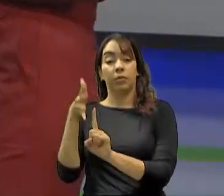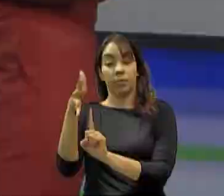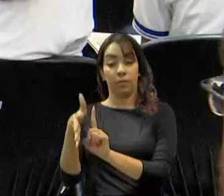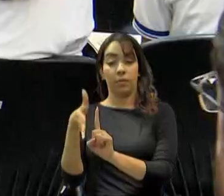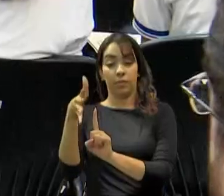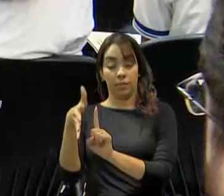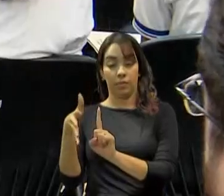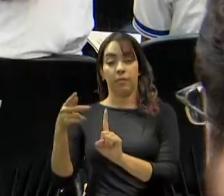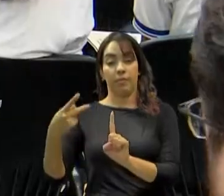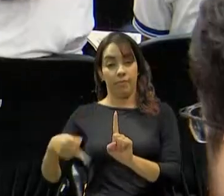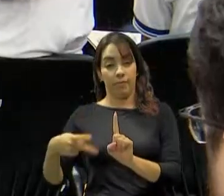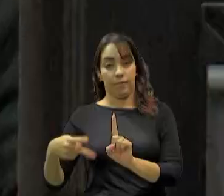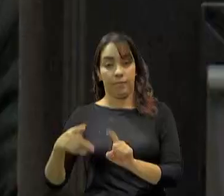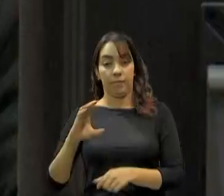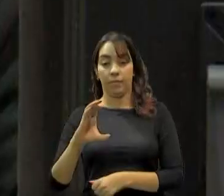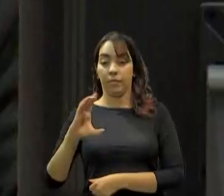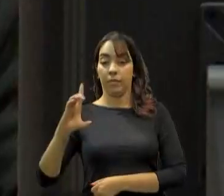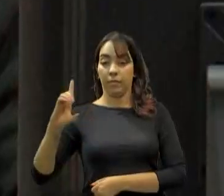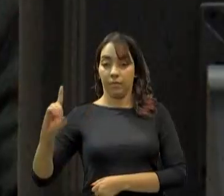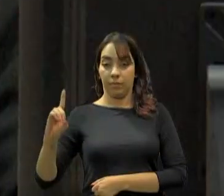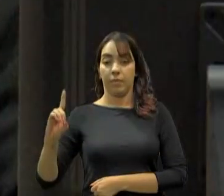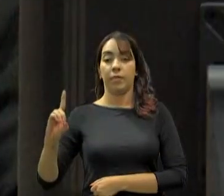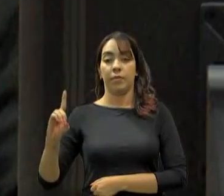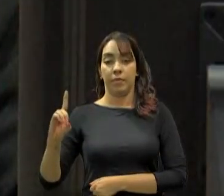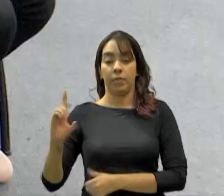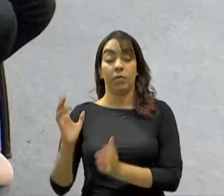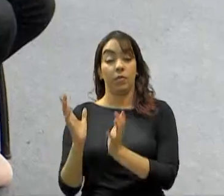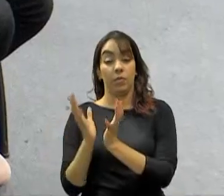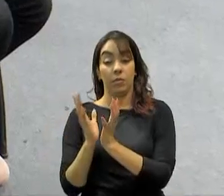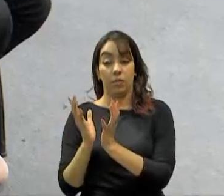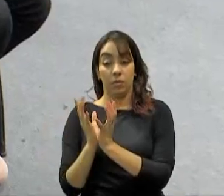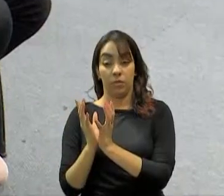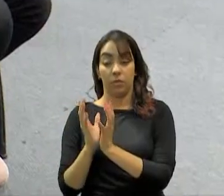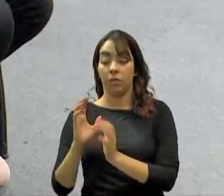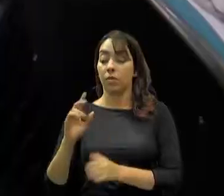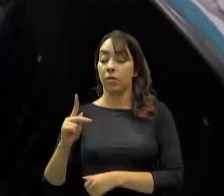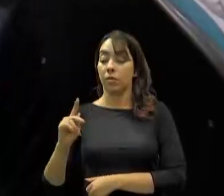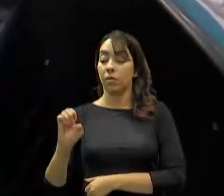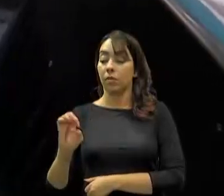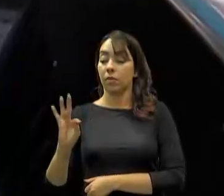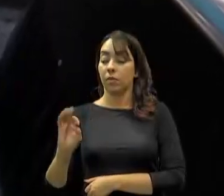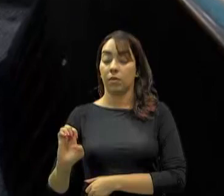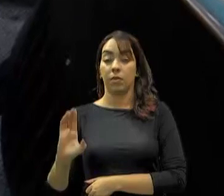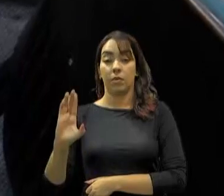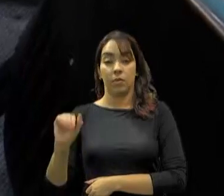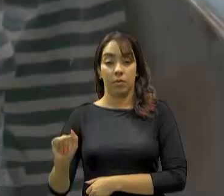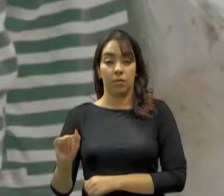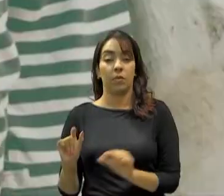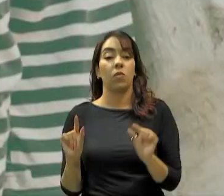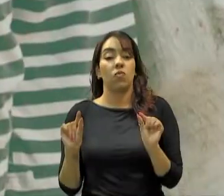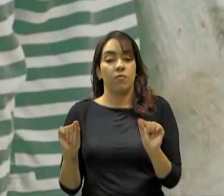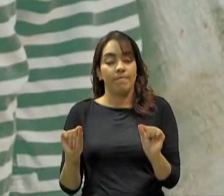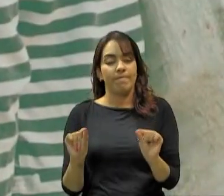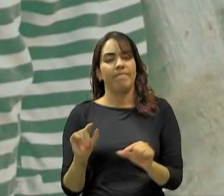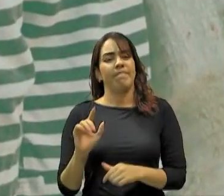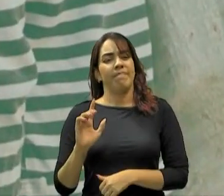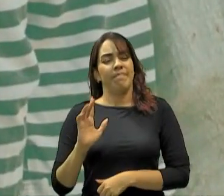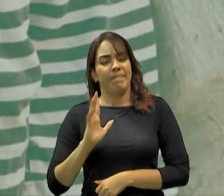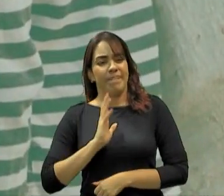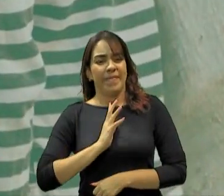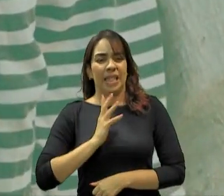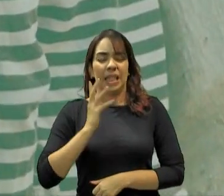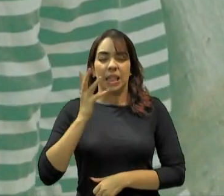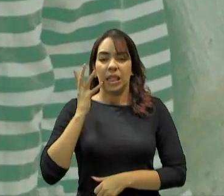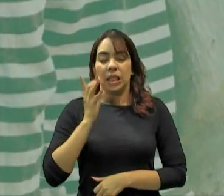coordenador da rede peteca Antônio de Oliveira Lima reflete uma realidade que ainda assusta de acordo com dados do